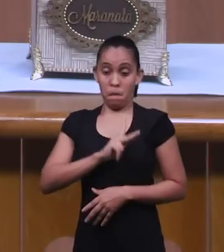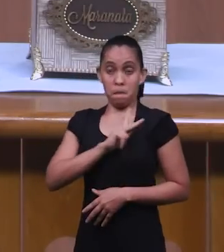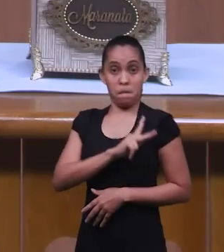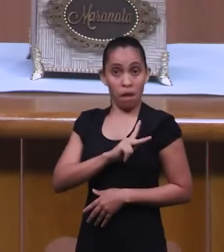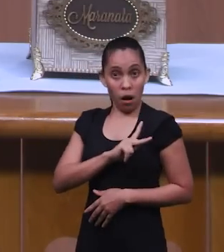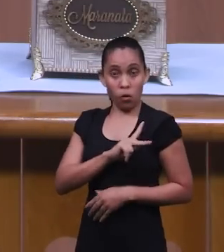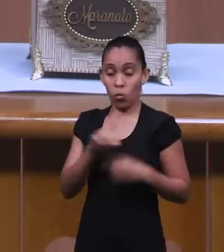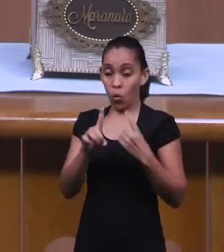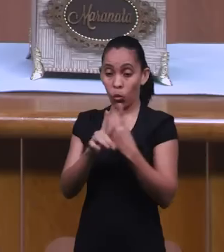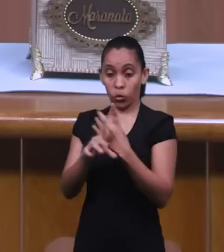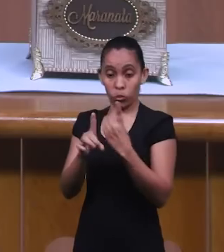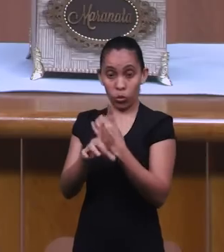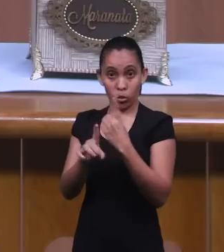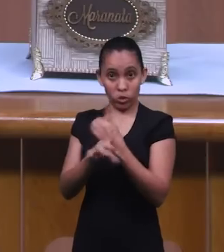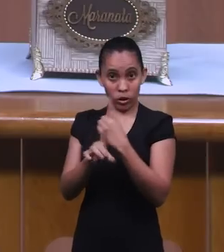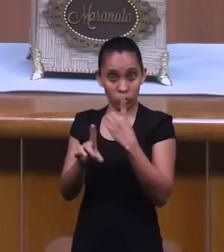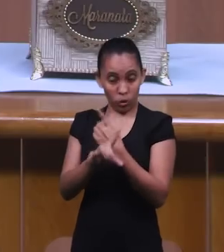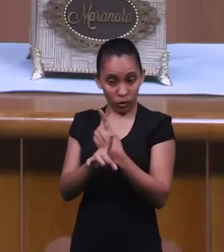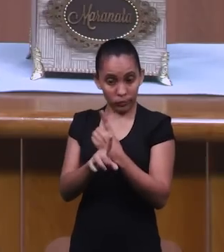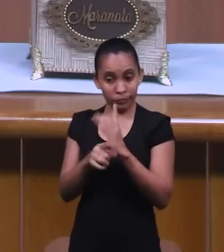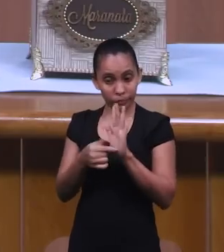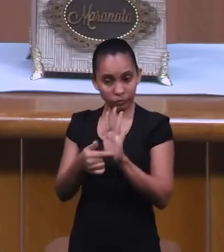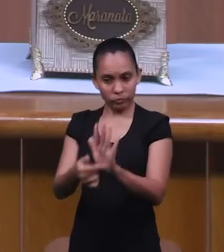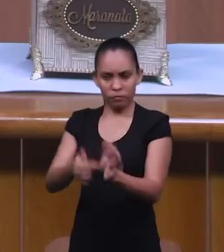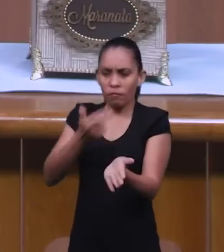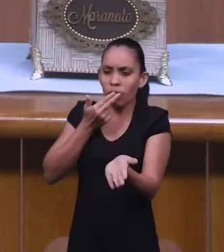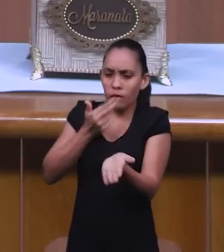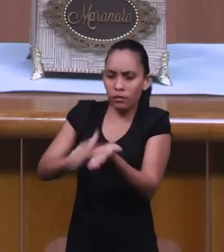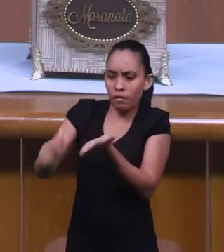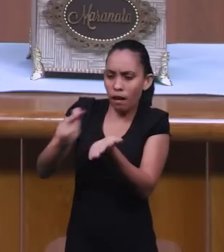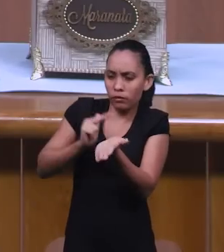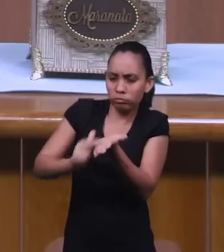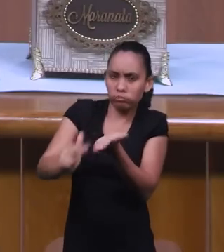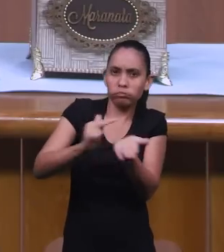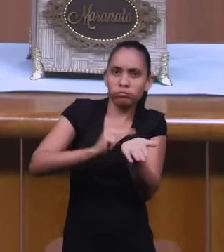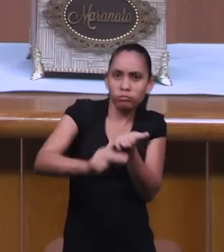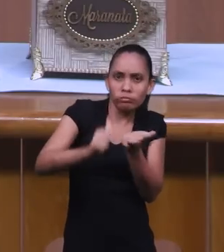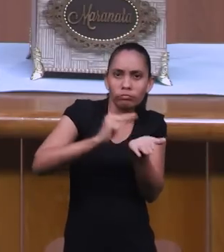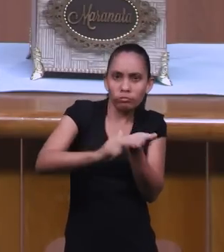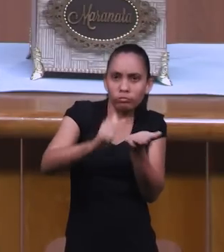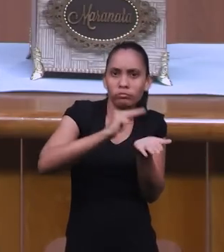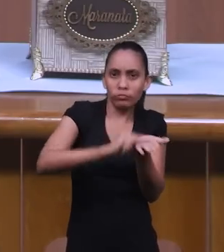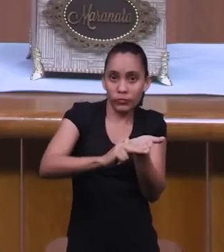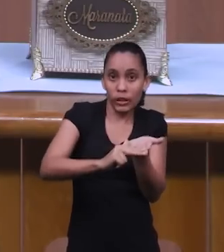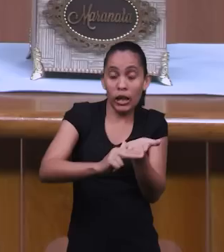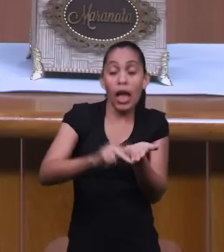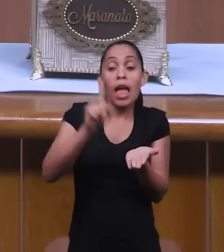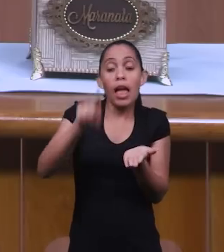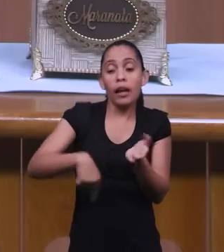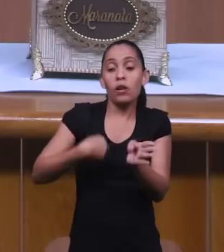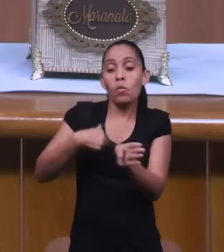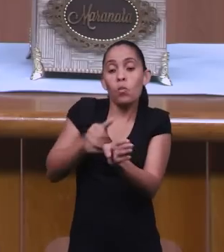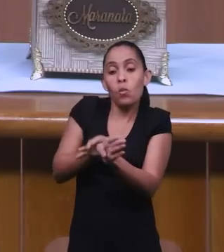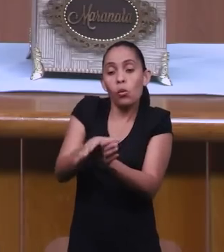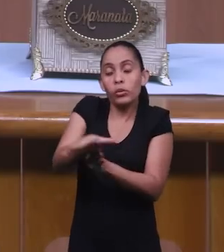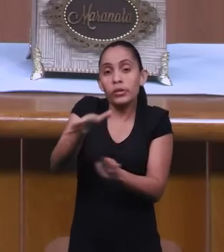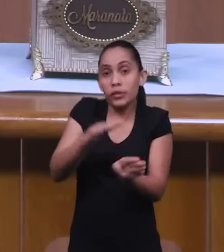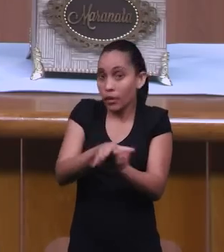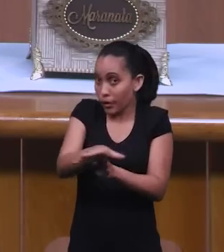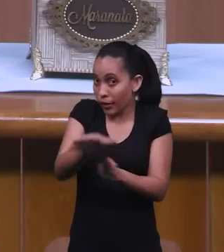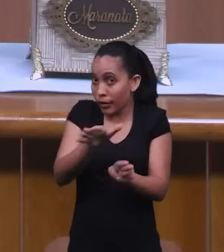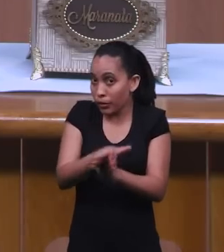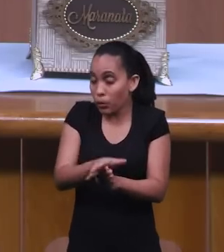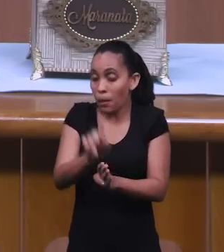doutrinar. Ele mandou as maravilhosas cartas. E essas cartas eram orientações para